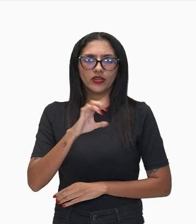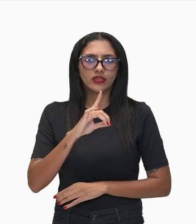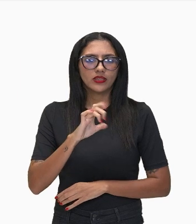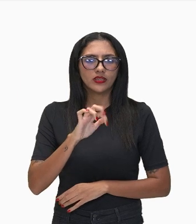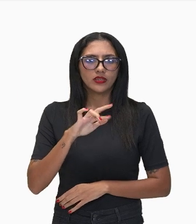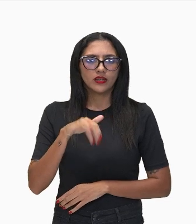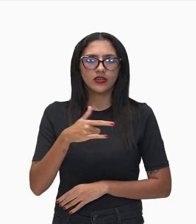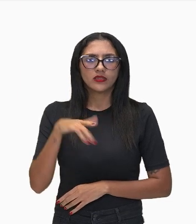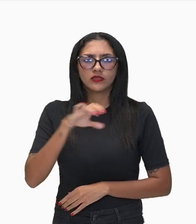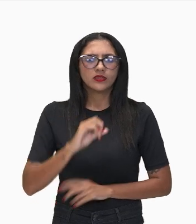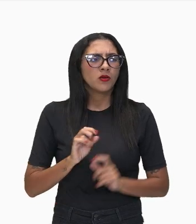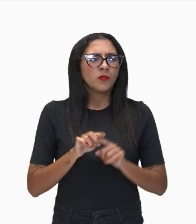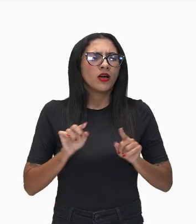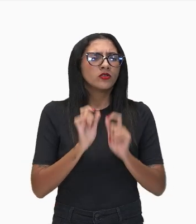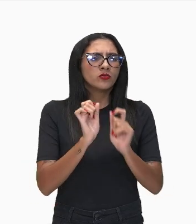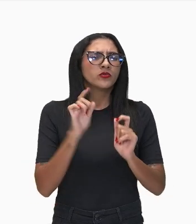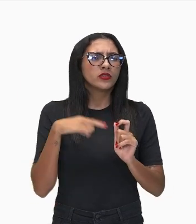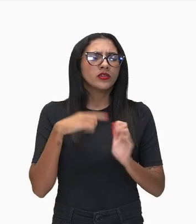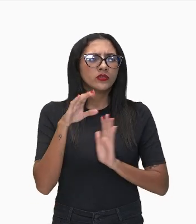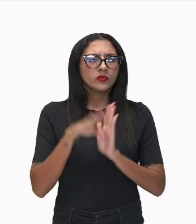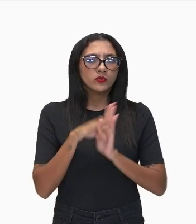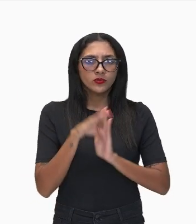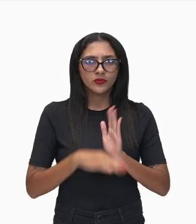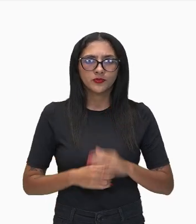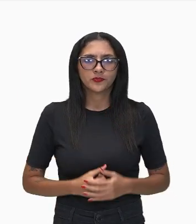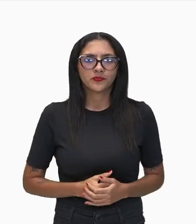a confederação são